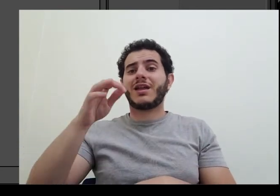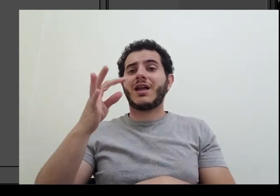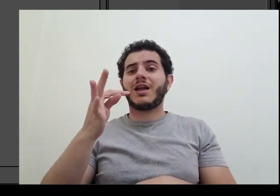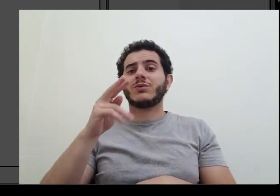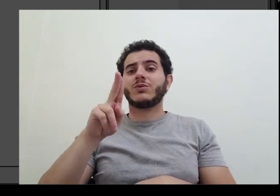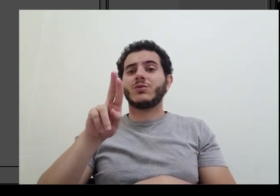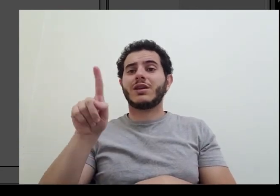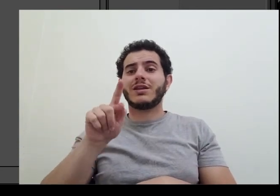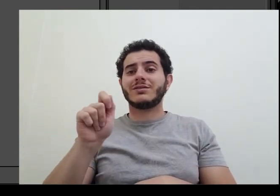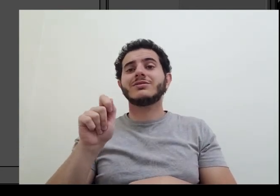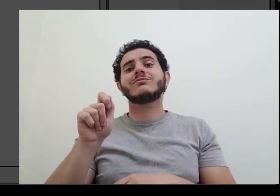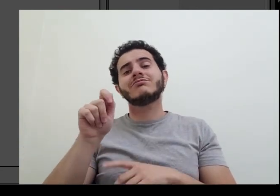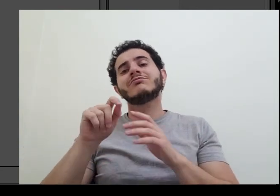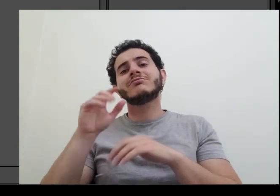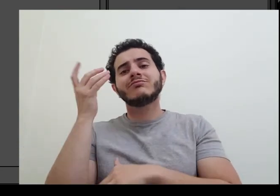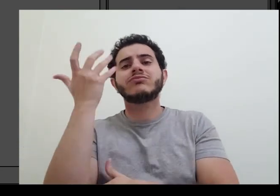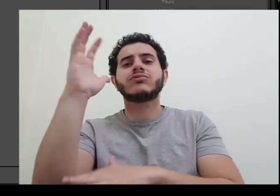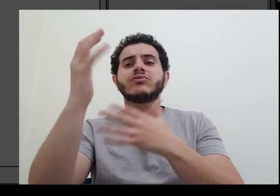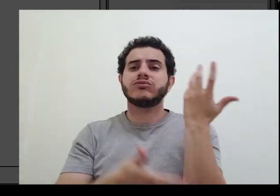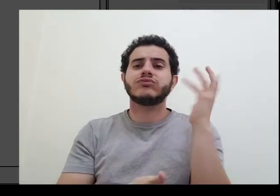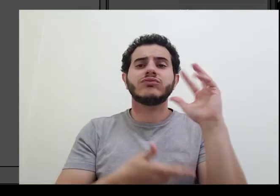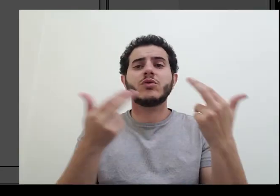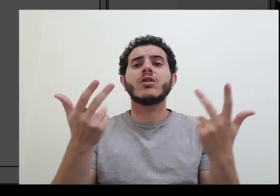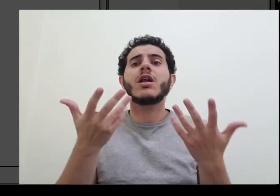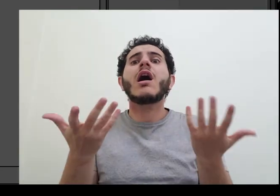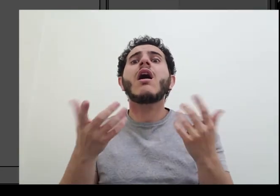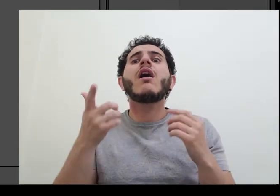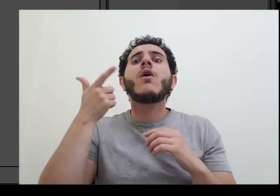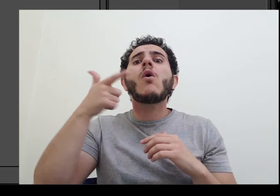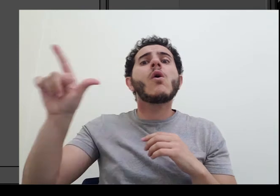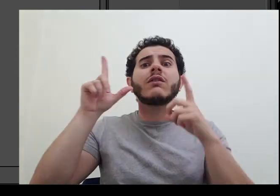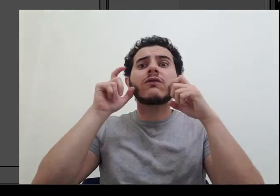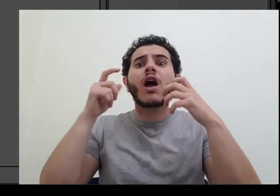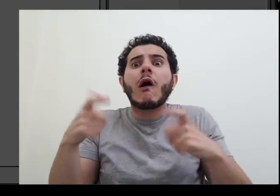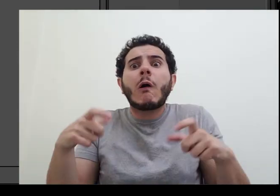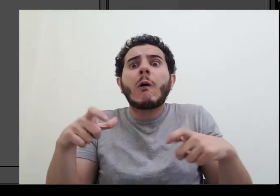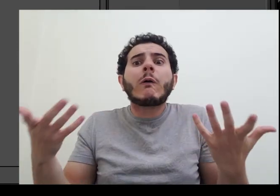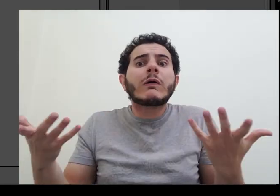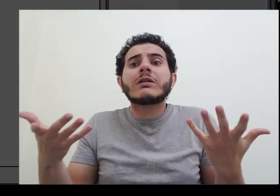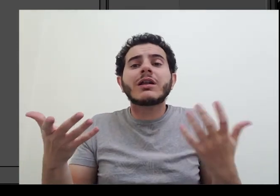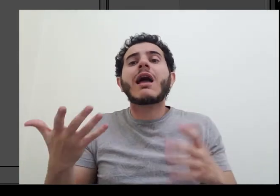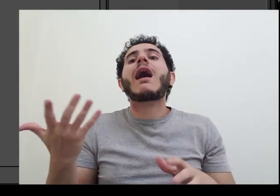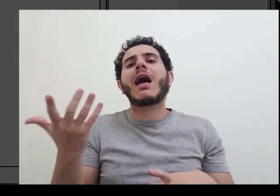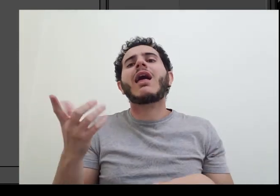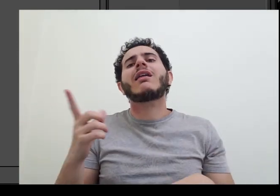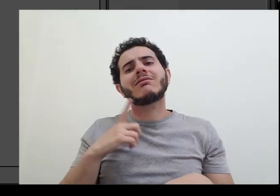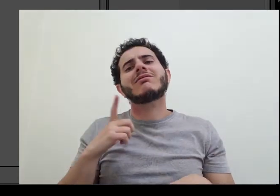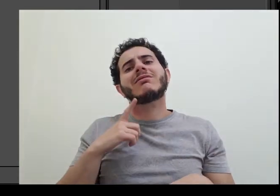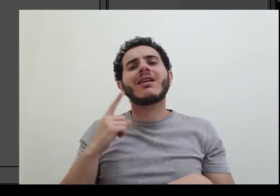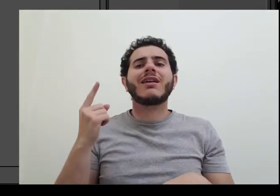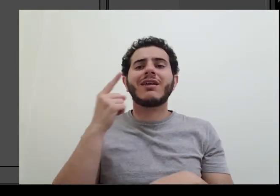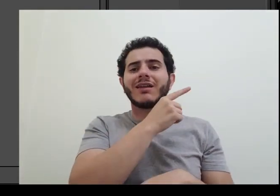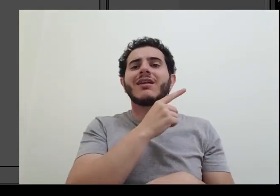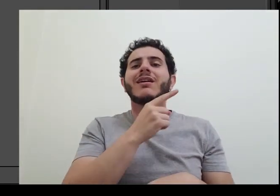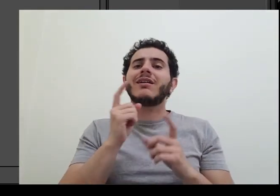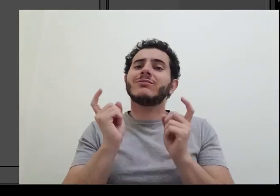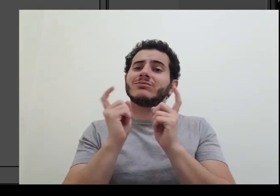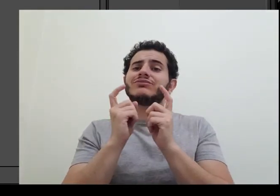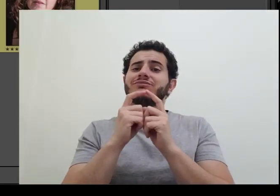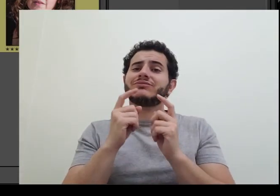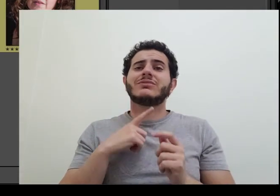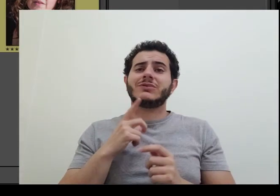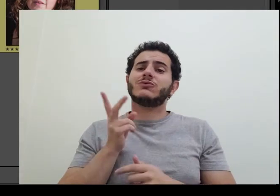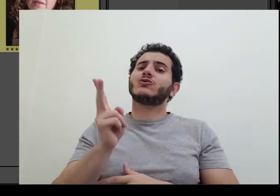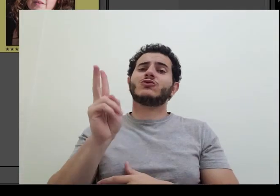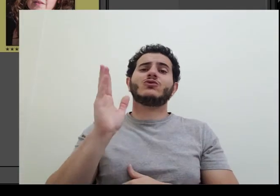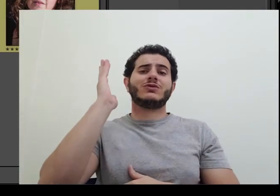3. E aí você se pergunta, fala, nossa, mas onde estão as outras fotos? As outras fotos continuam no banco de dados, junto com aqui, ó, no catálogo,